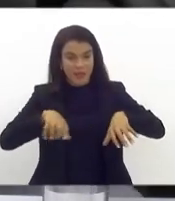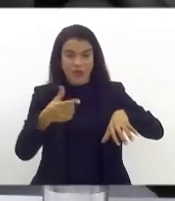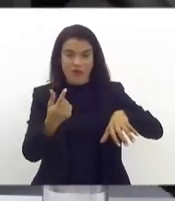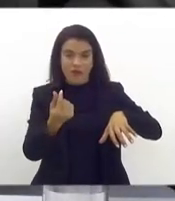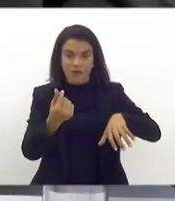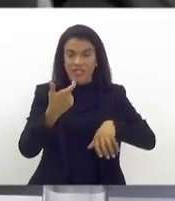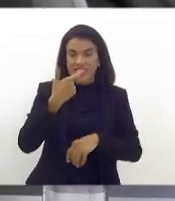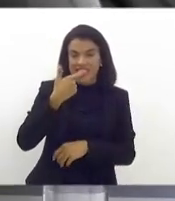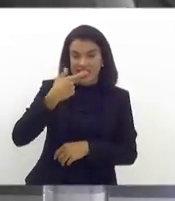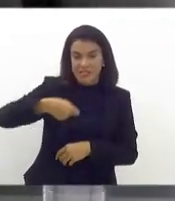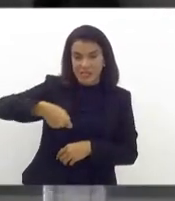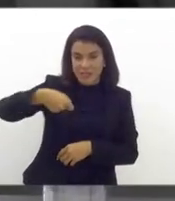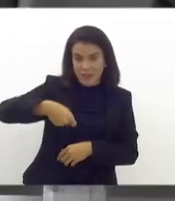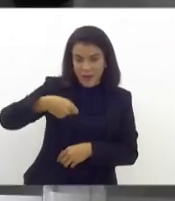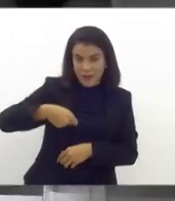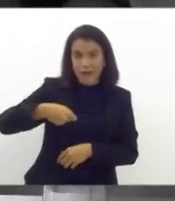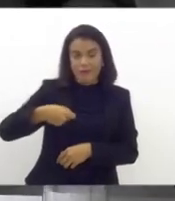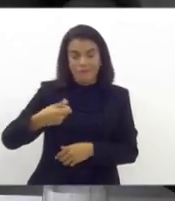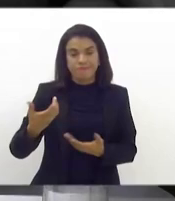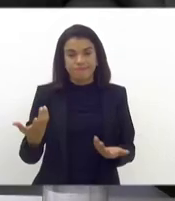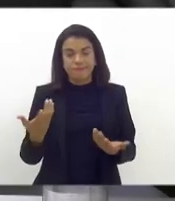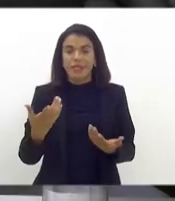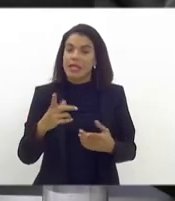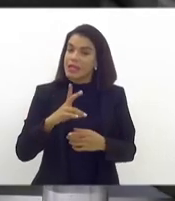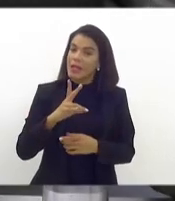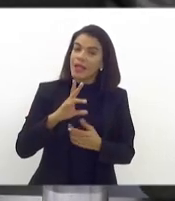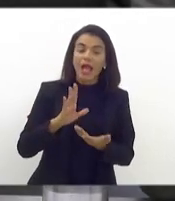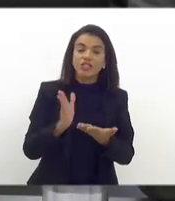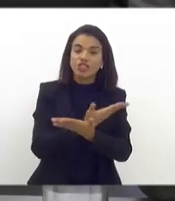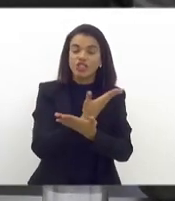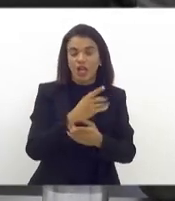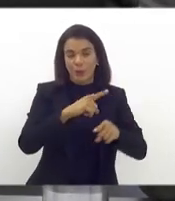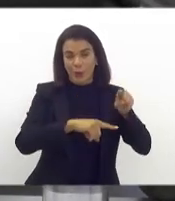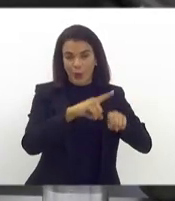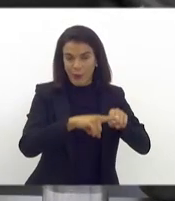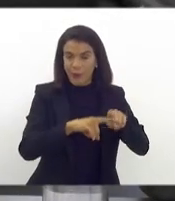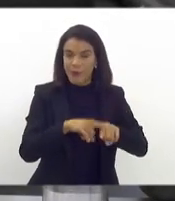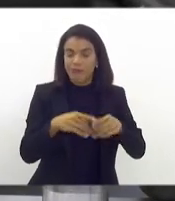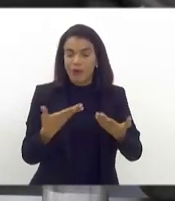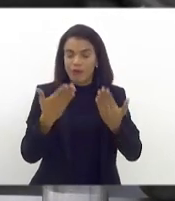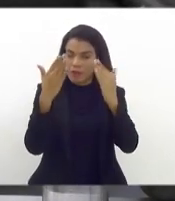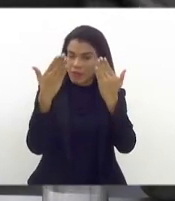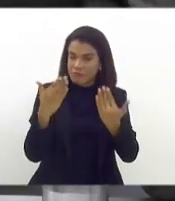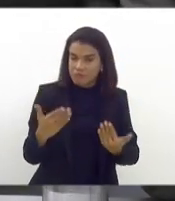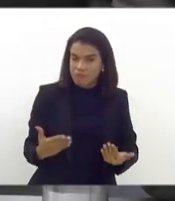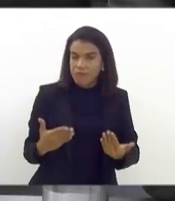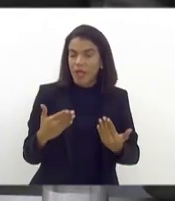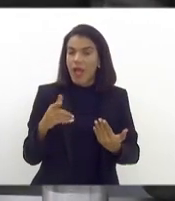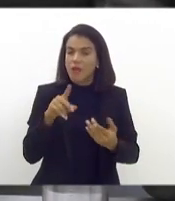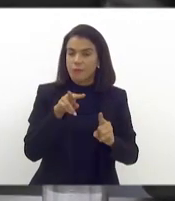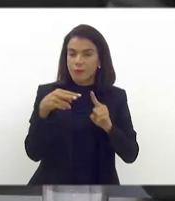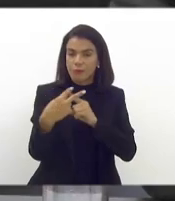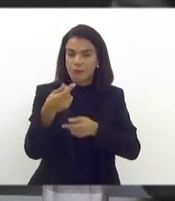sacola. É uma externalização desse custo que deixa de estar embutido nos outros produtos. Então, quando você analisa de forma mais racional, você vê que, do ponto de